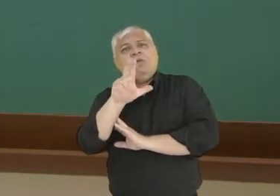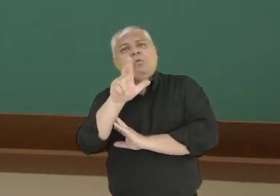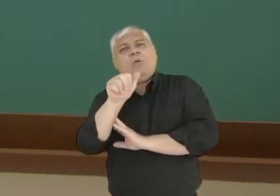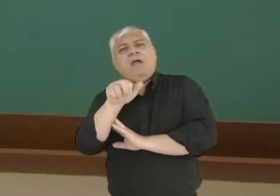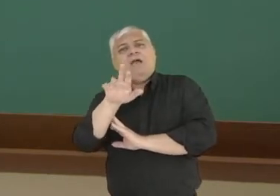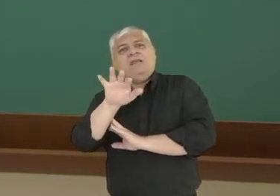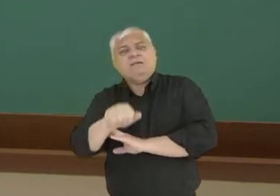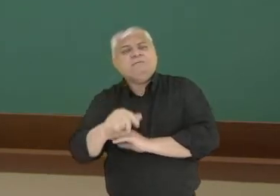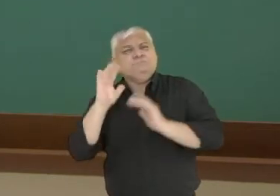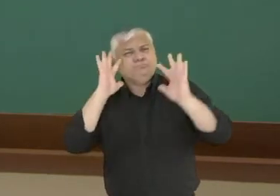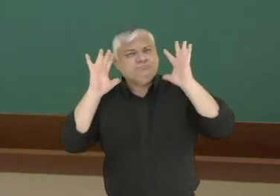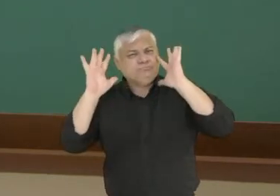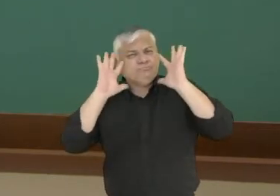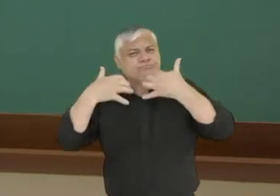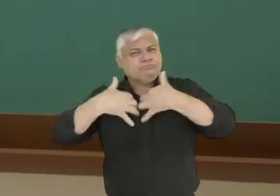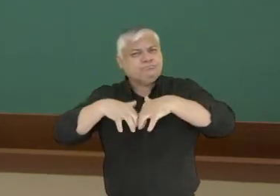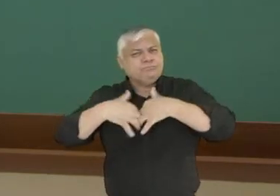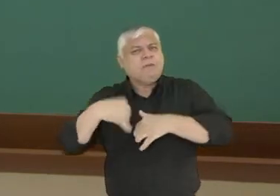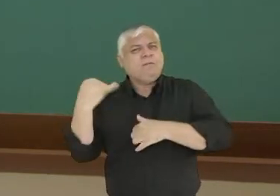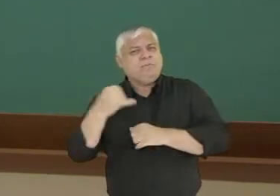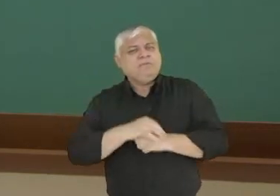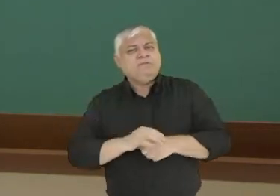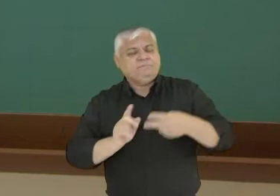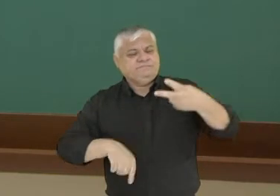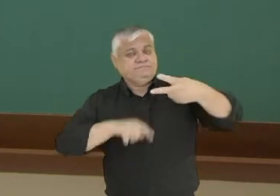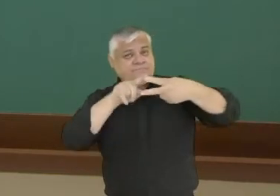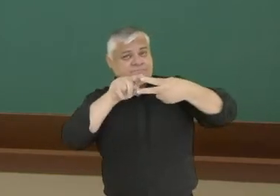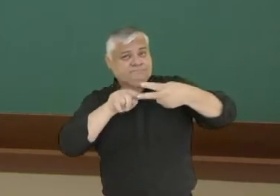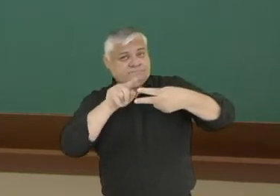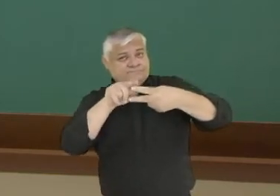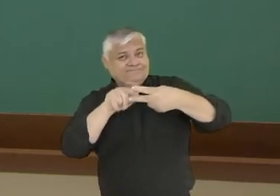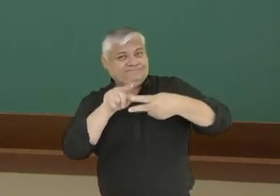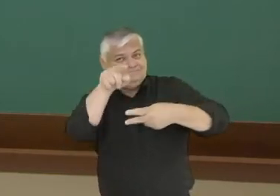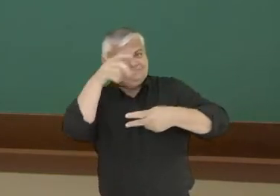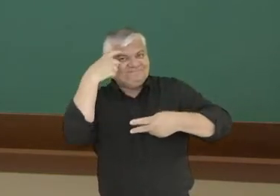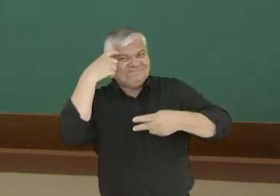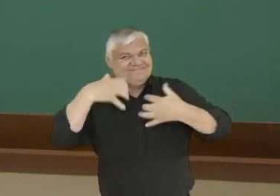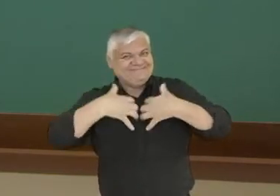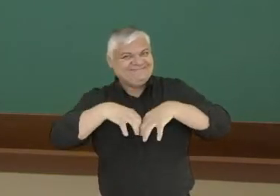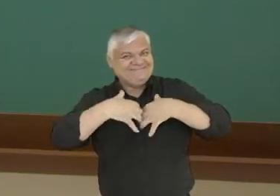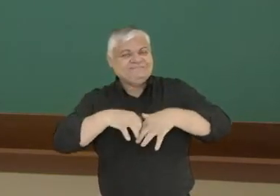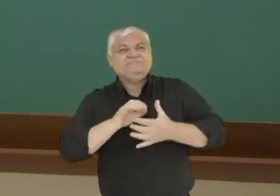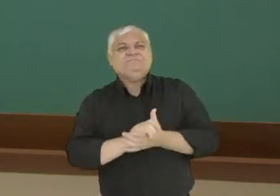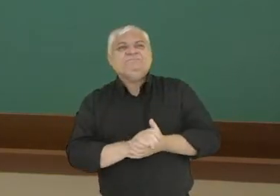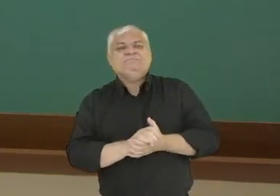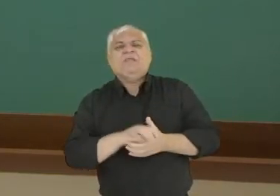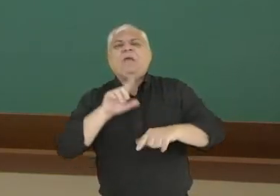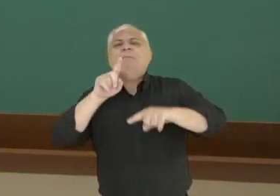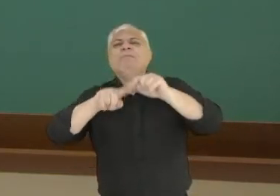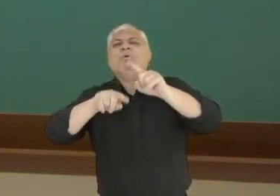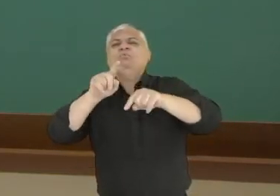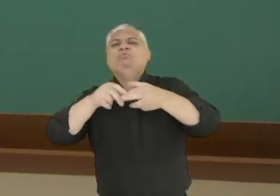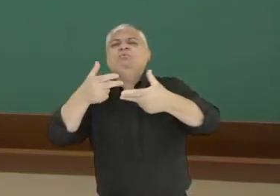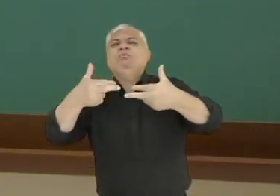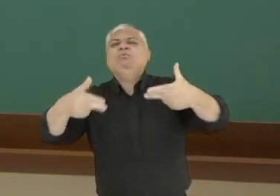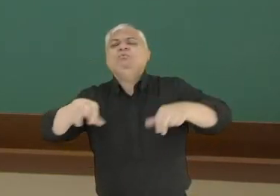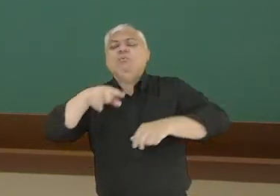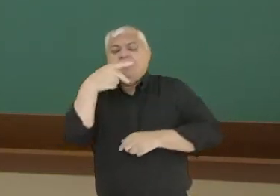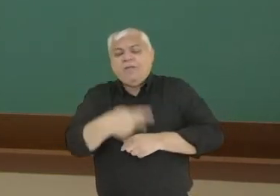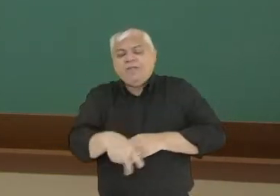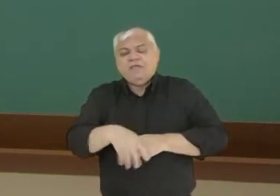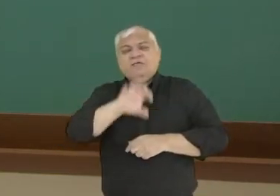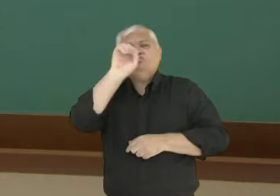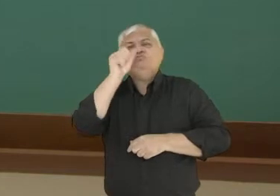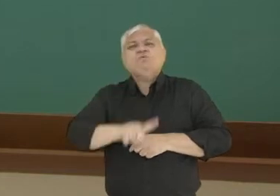refletir sobre isso né e duas perguntinhas para gente começar Quais produtos da agropecuária são produzidos na Região